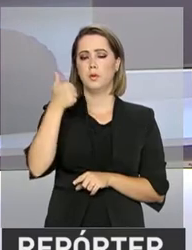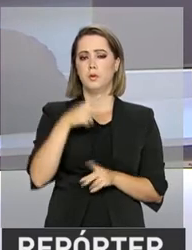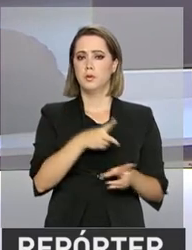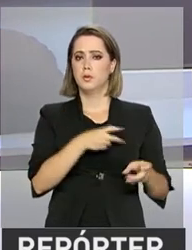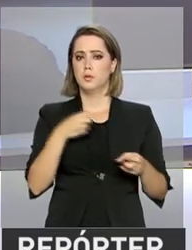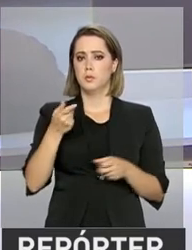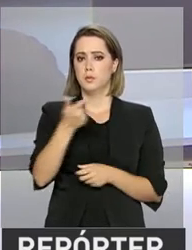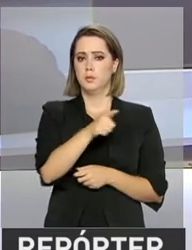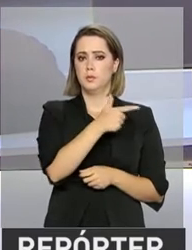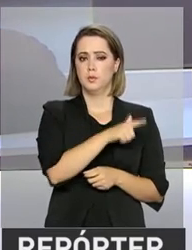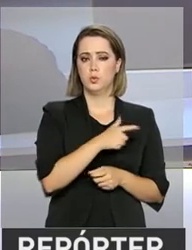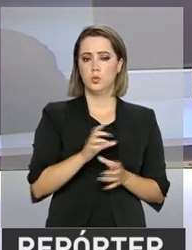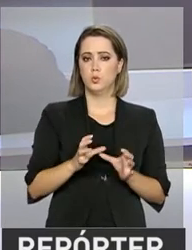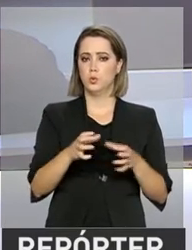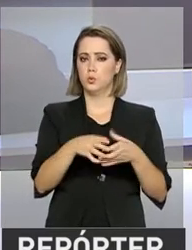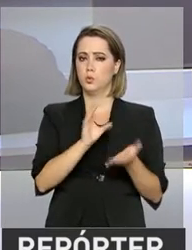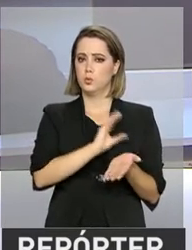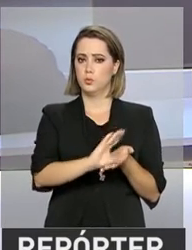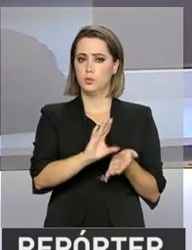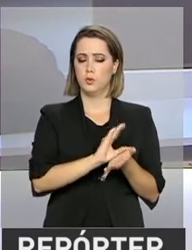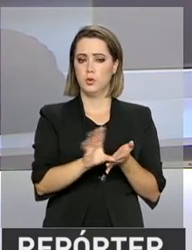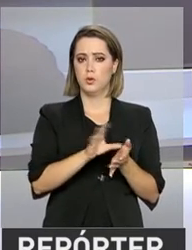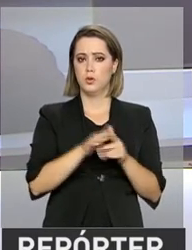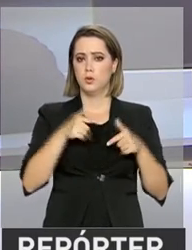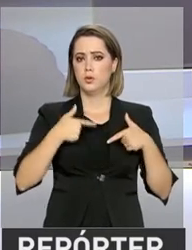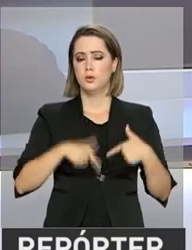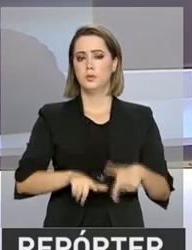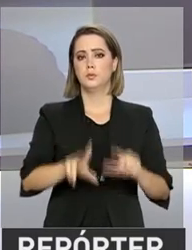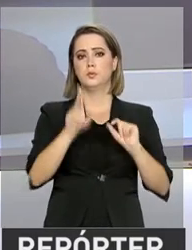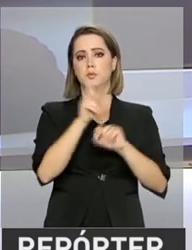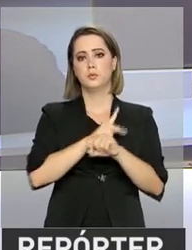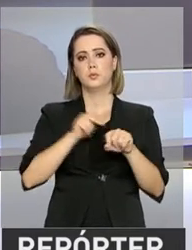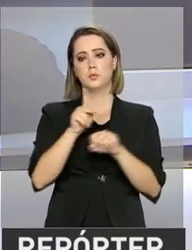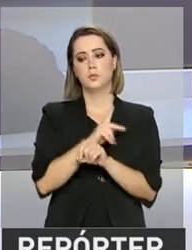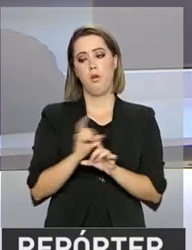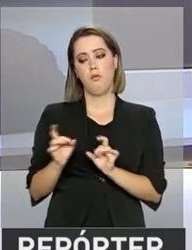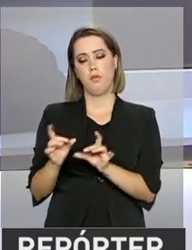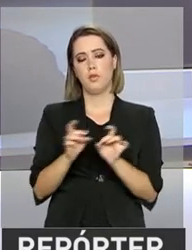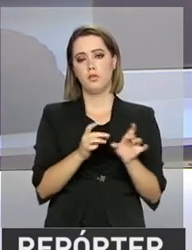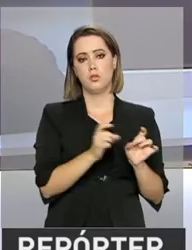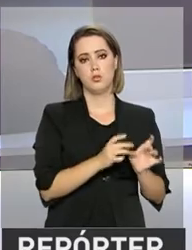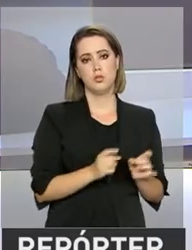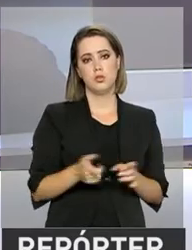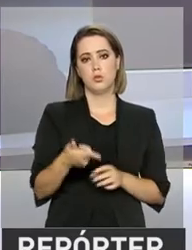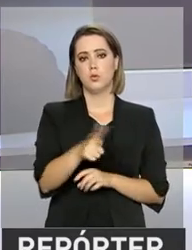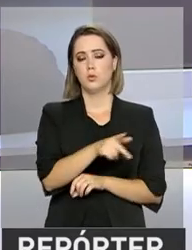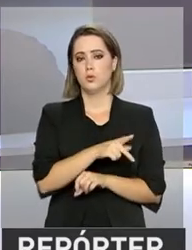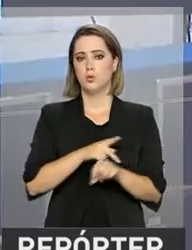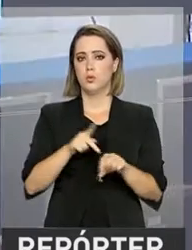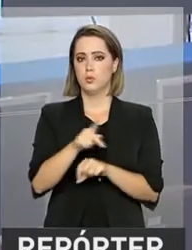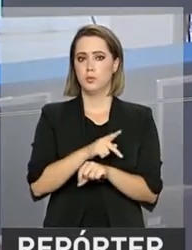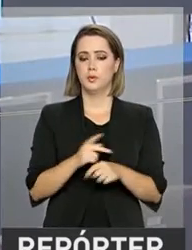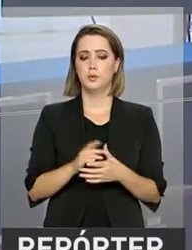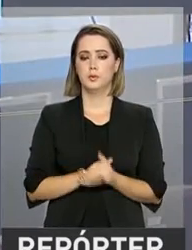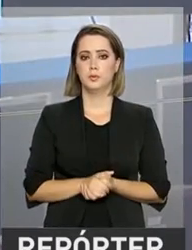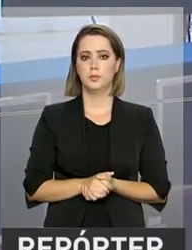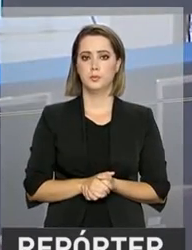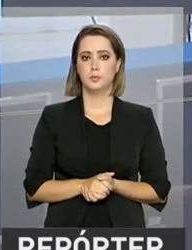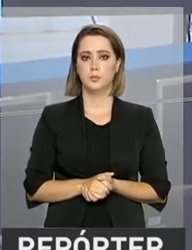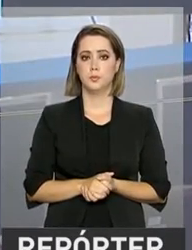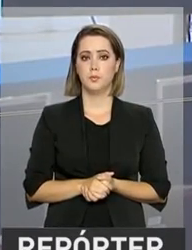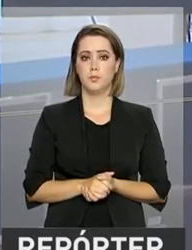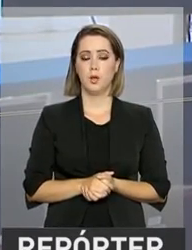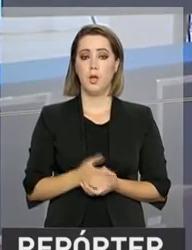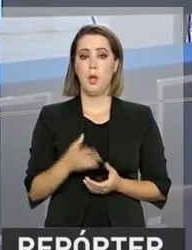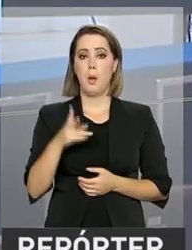estrangeiros sobre os títulos do país negociados no mercado externo por essas instituições a